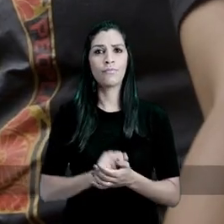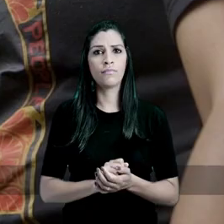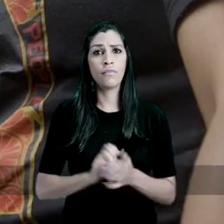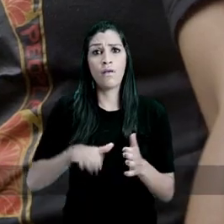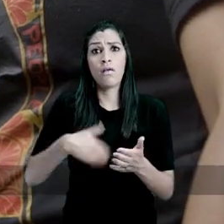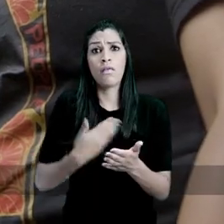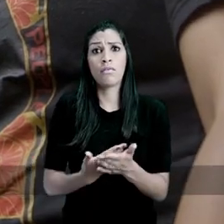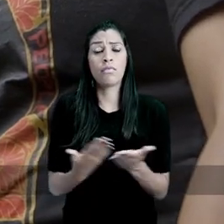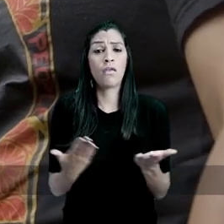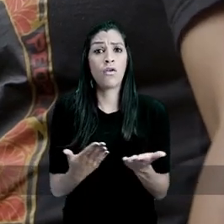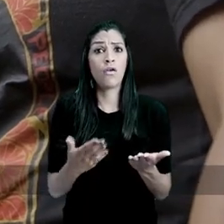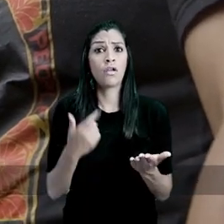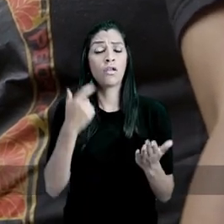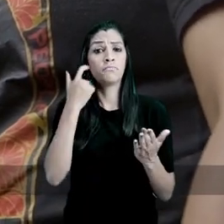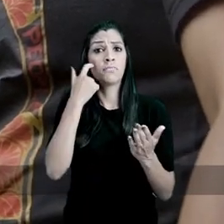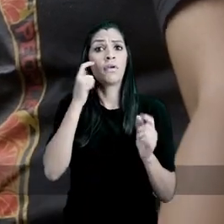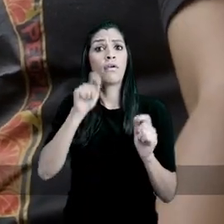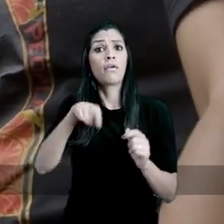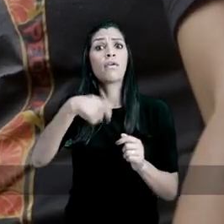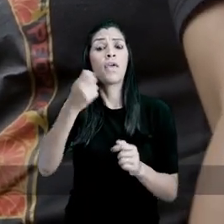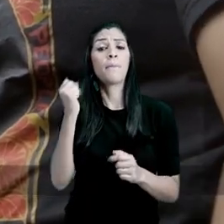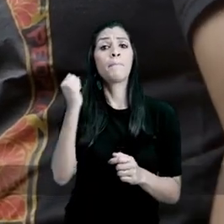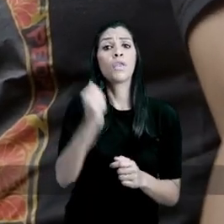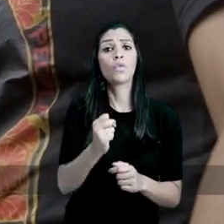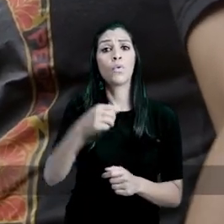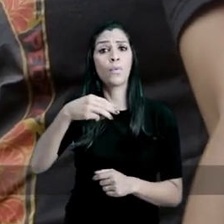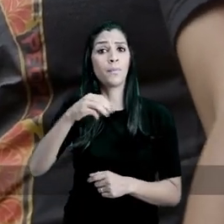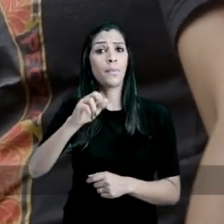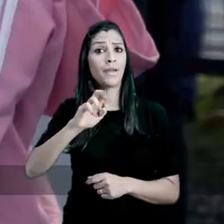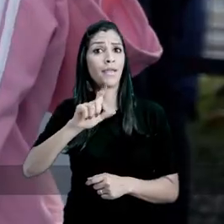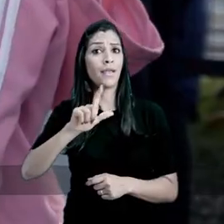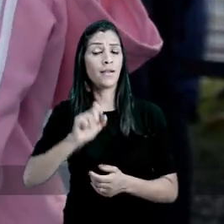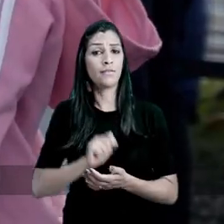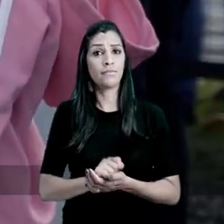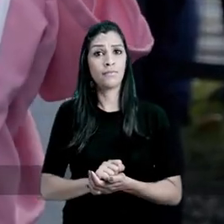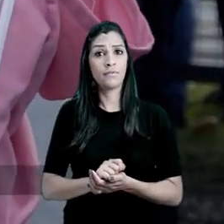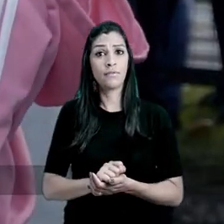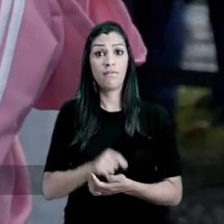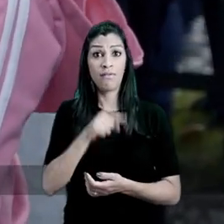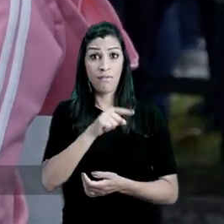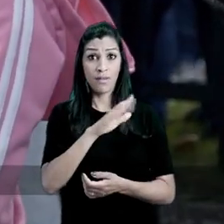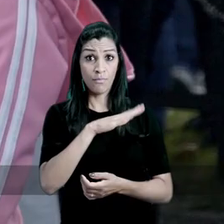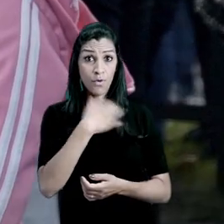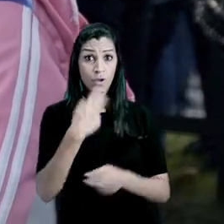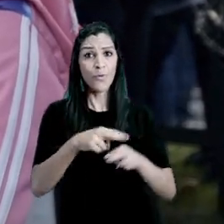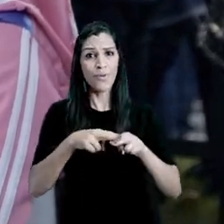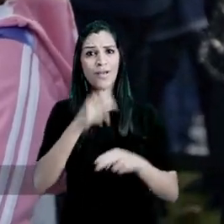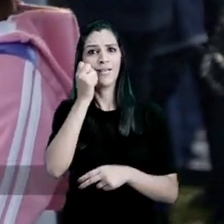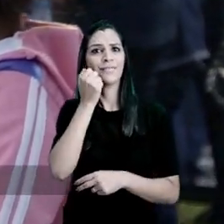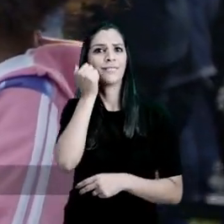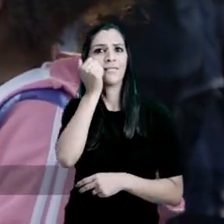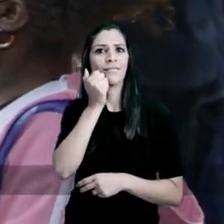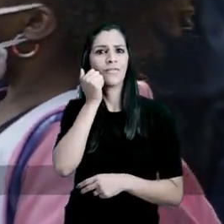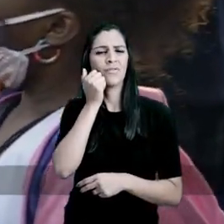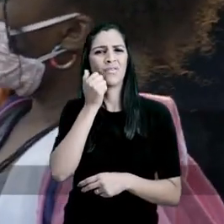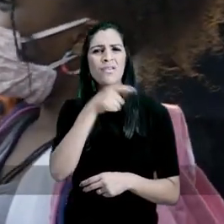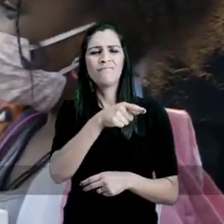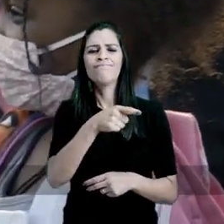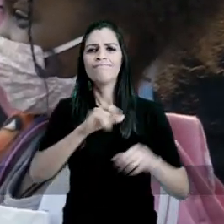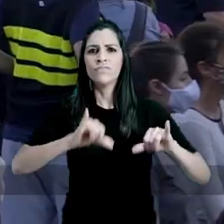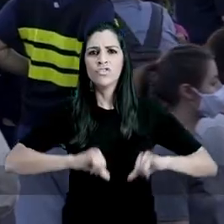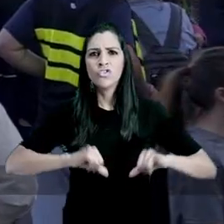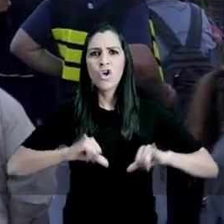A gente está até agora perguntando quem mandou e quem matou e quem mandou matar a Marielle. Ele foi morto porque é negro. Pessoas